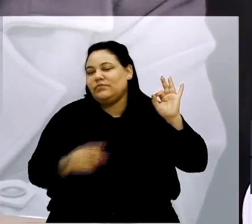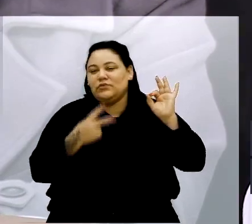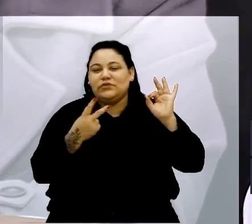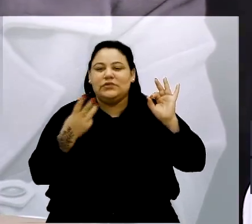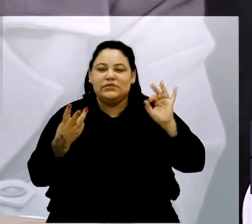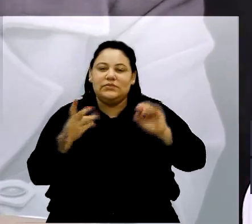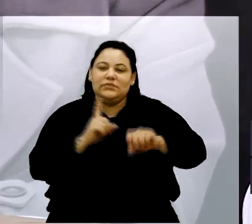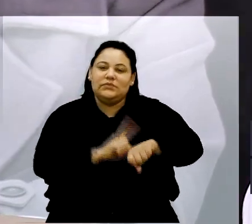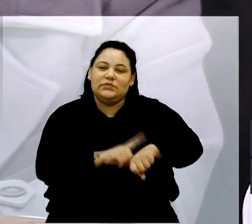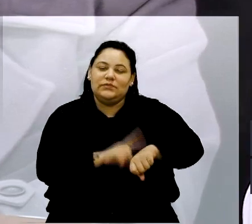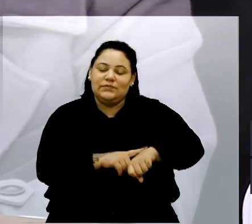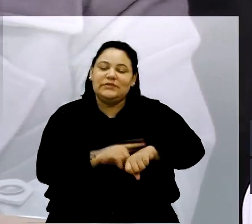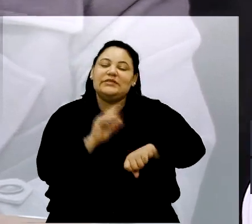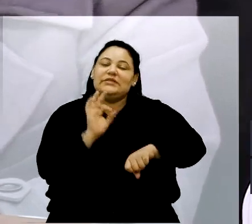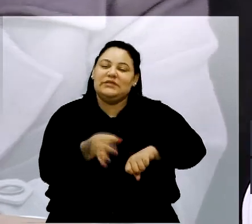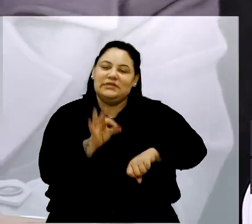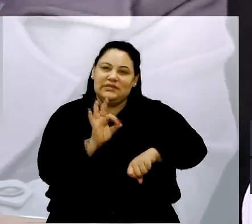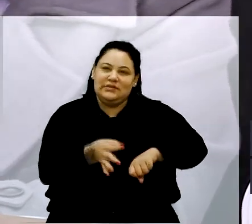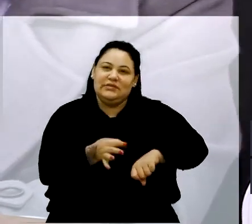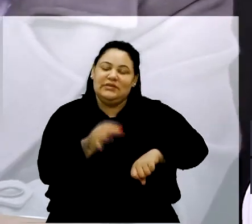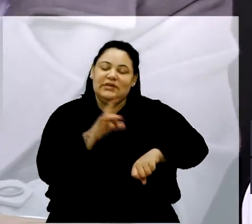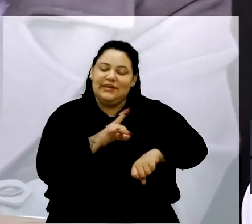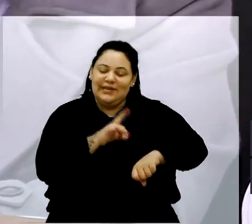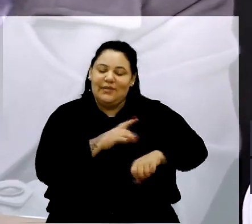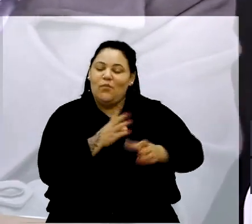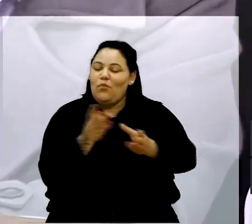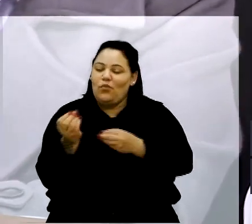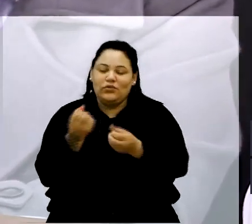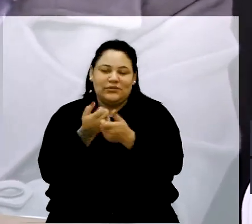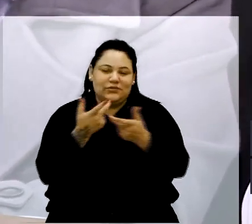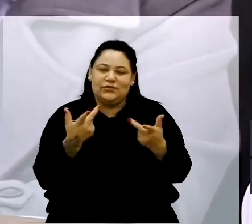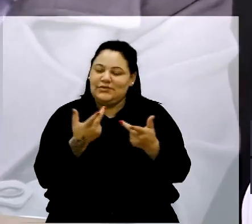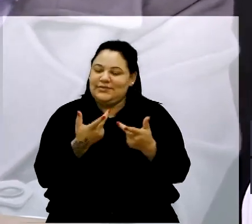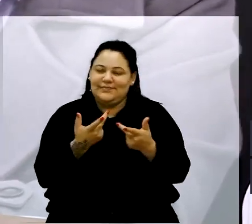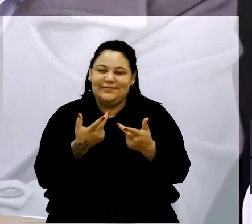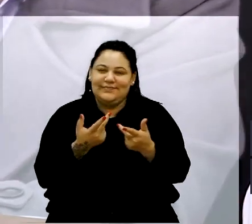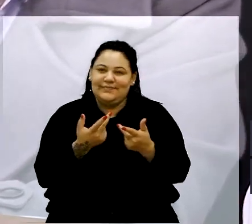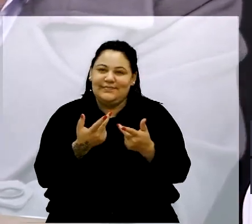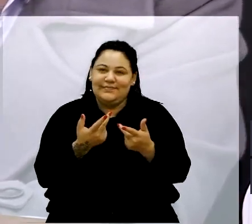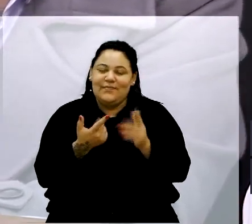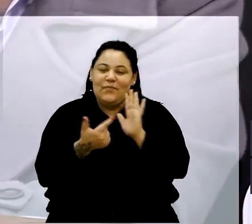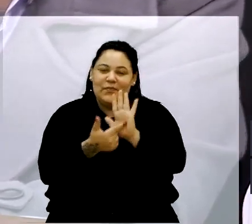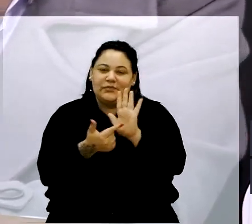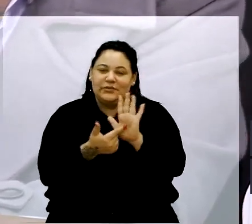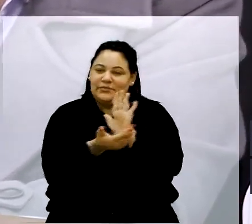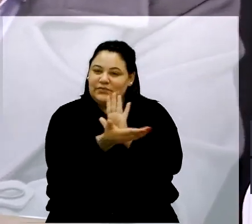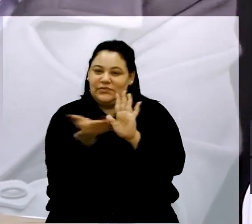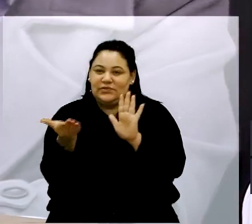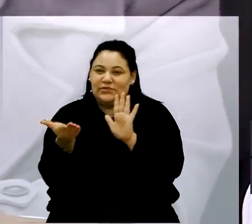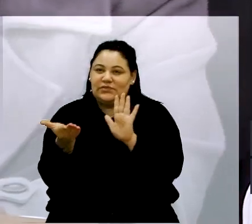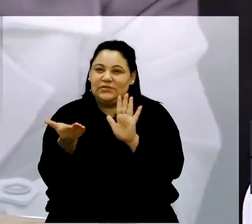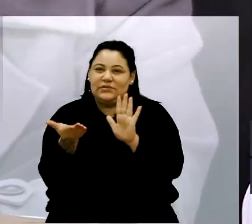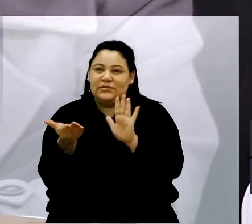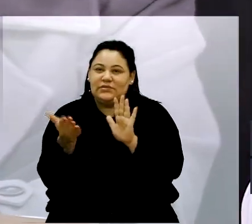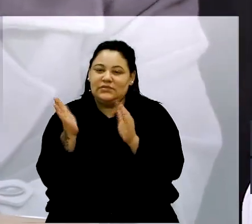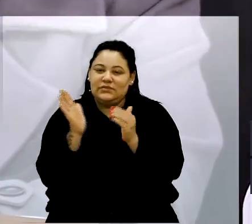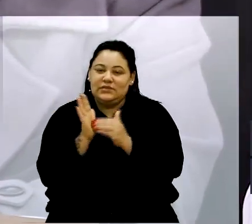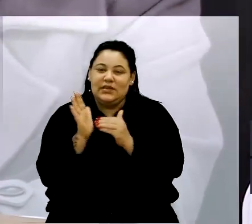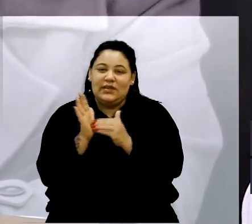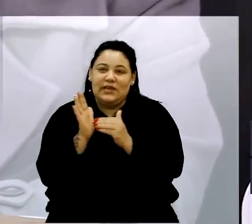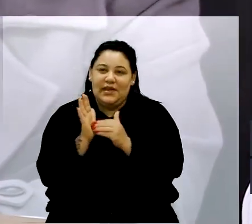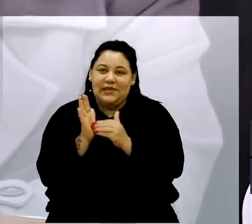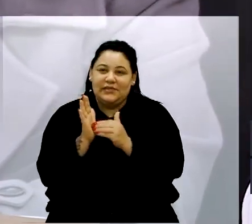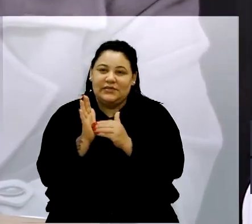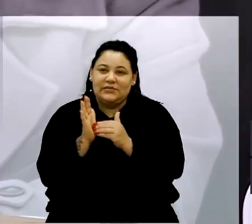certo. Com certeza teria muita coisa a mostrar a vocês, até da